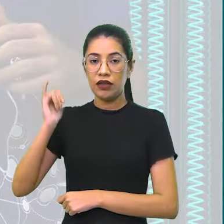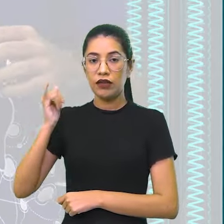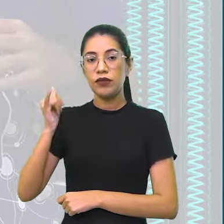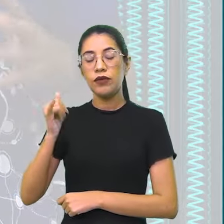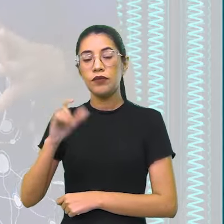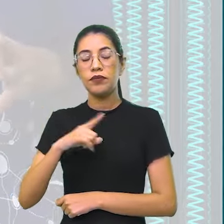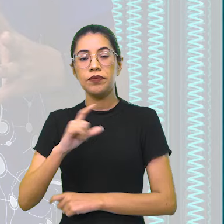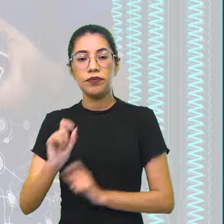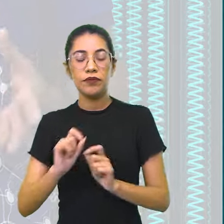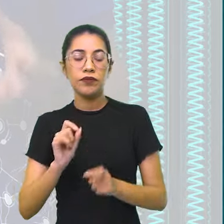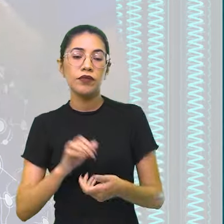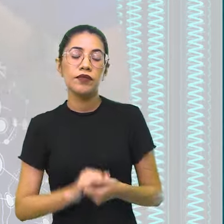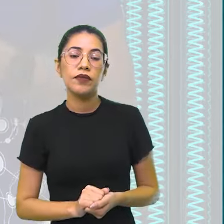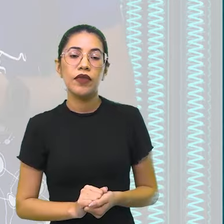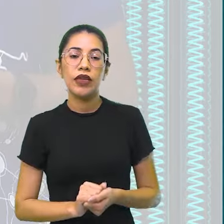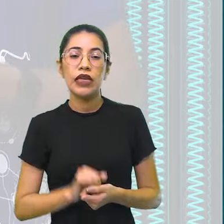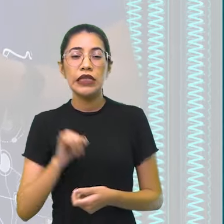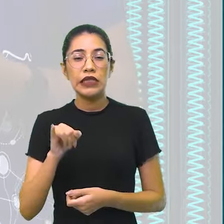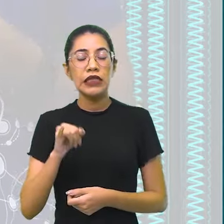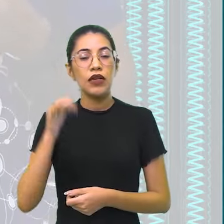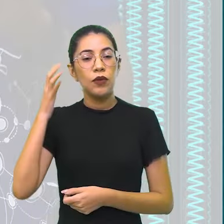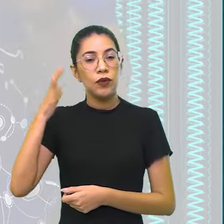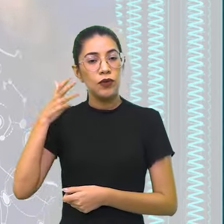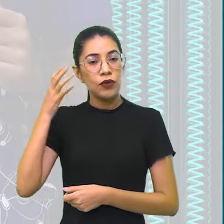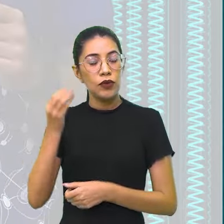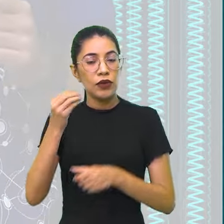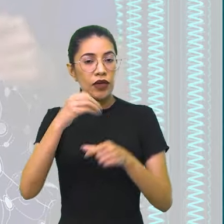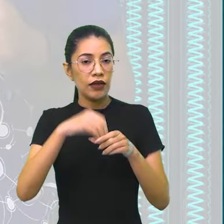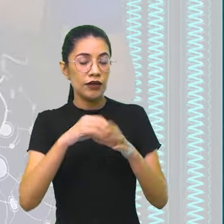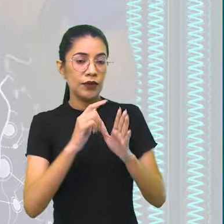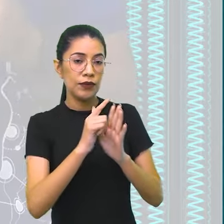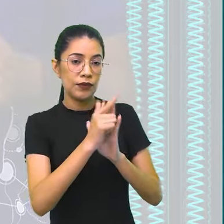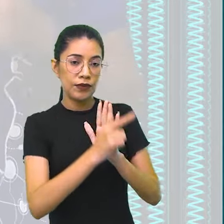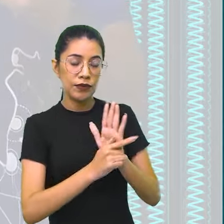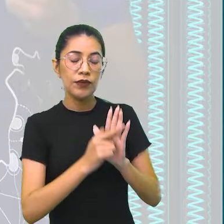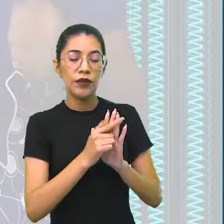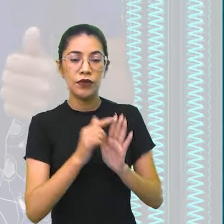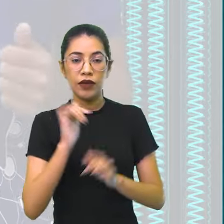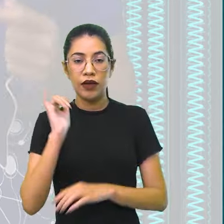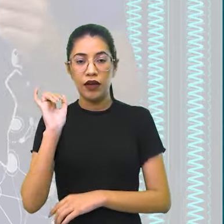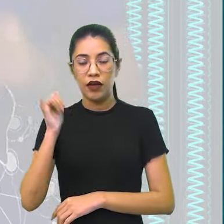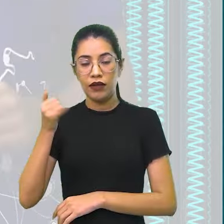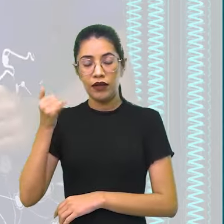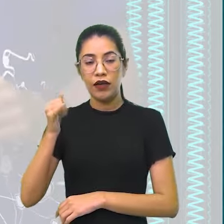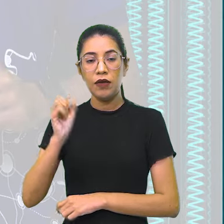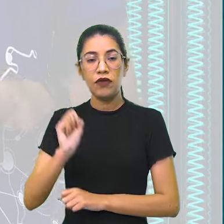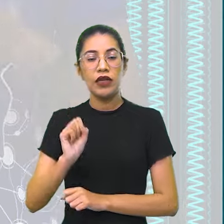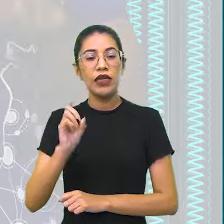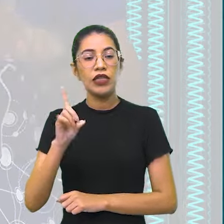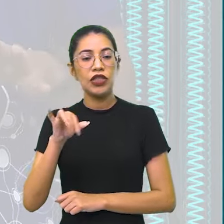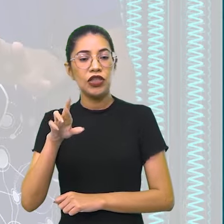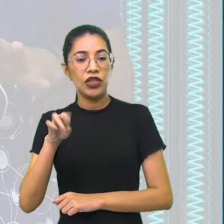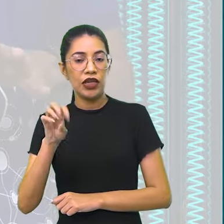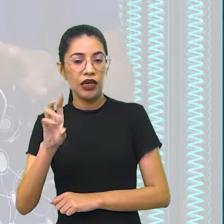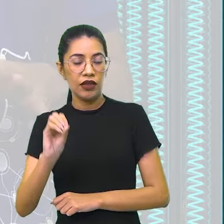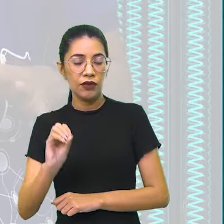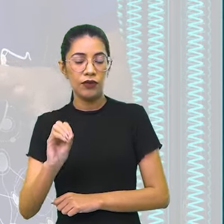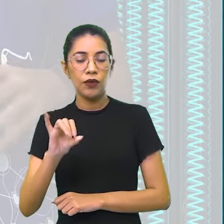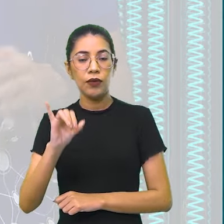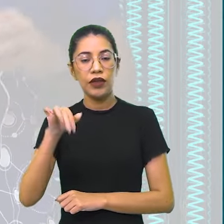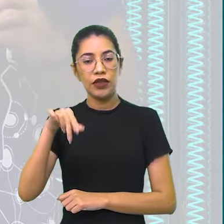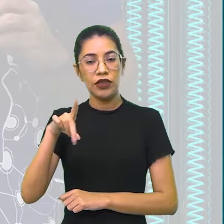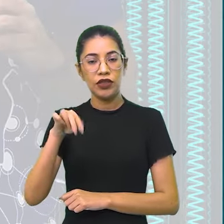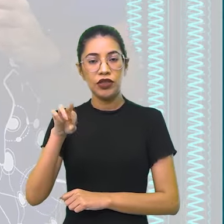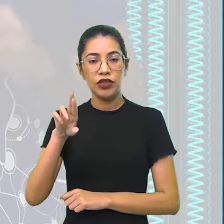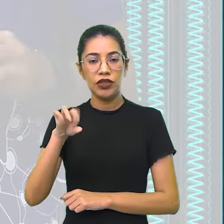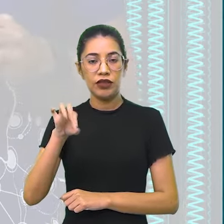vamos definir se esse discurso dentro desse gênero narrativo ele vai ser direto ou indireto. Se ele for